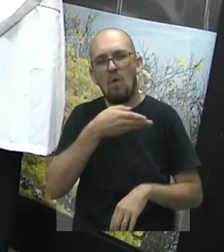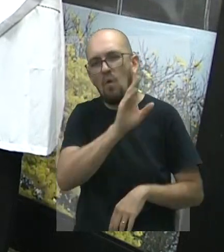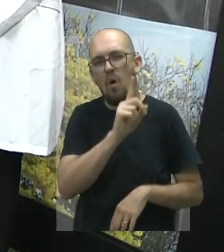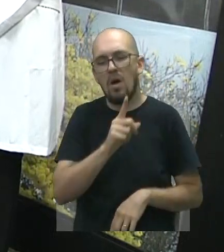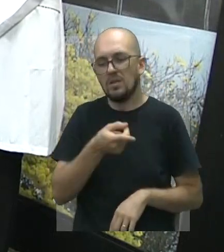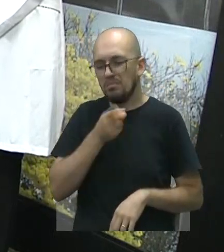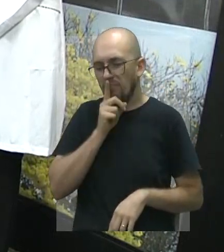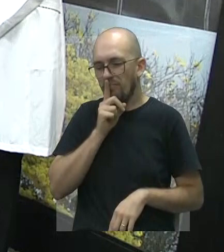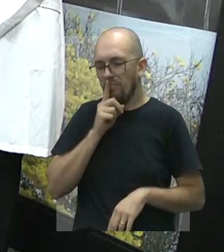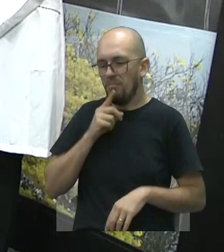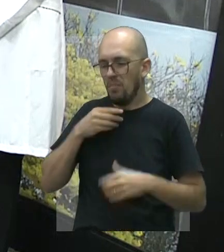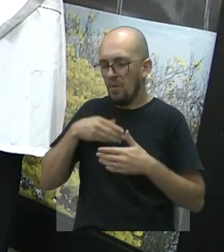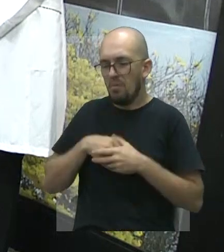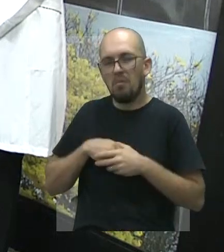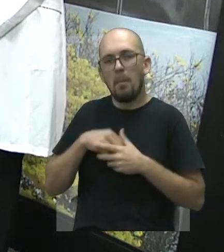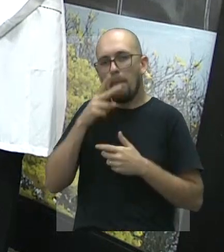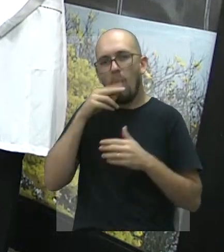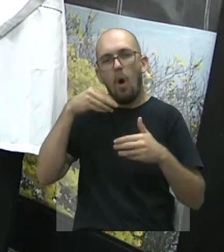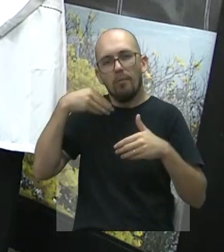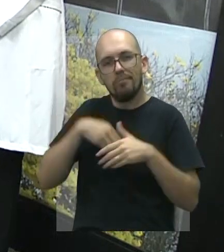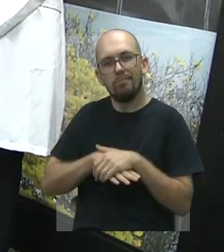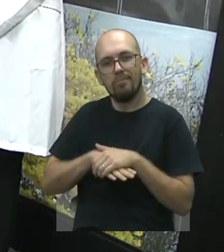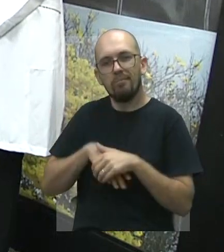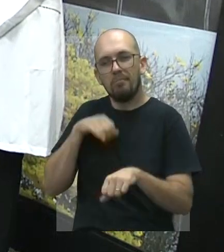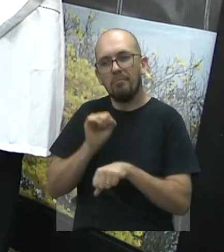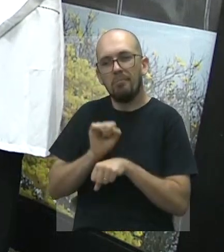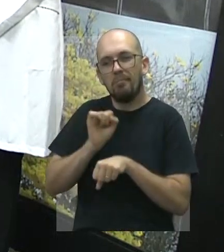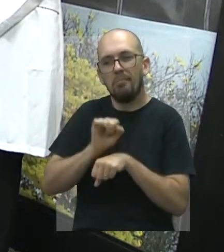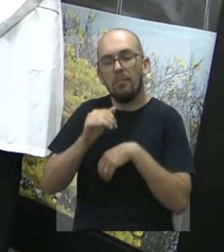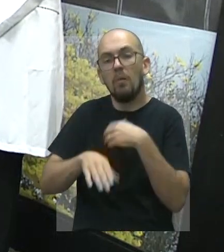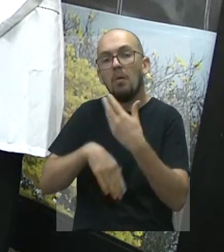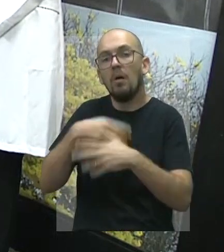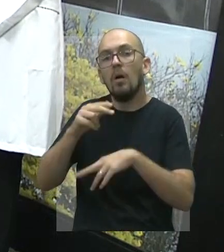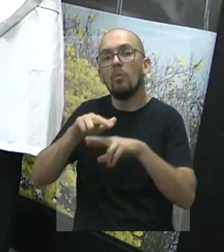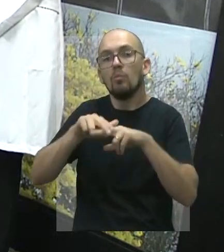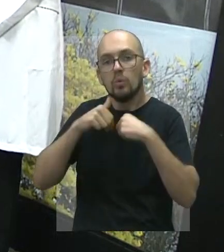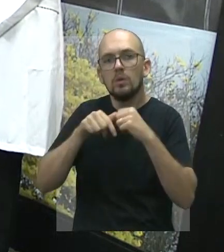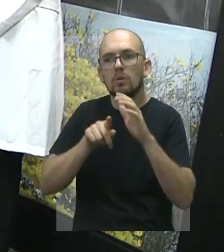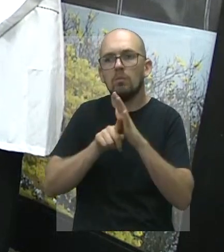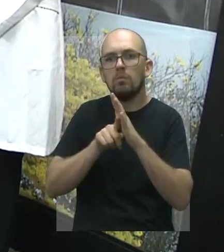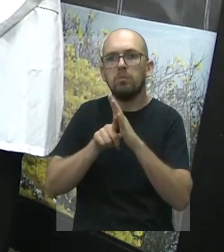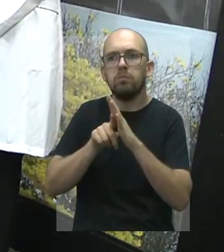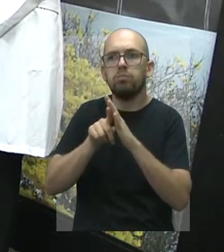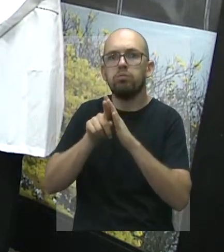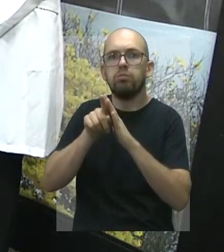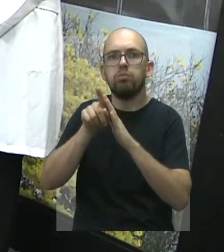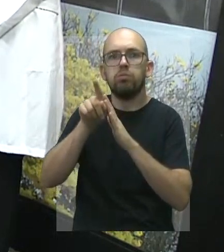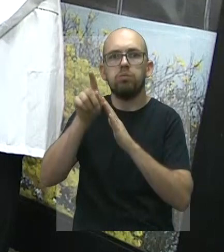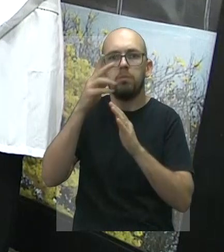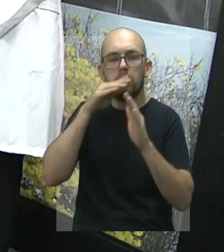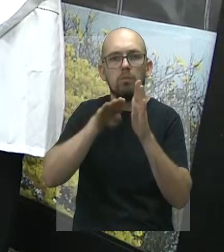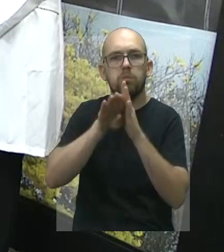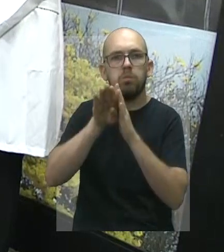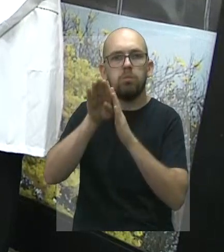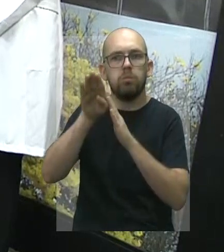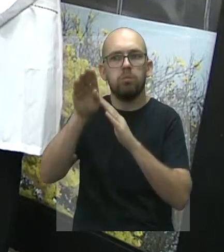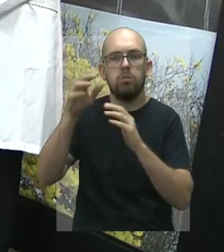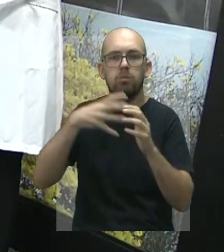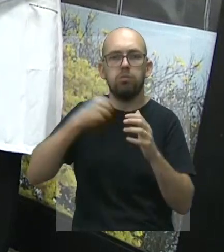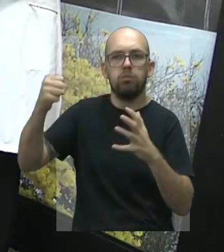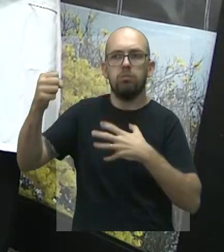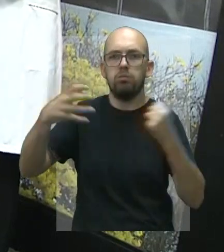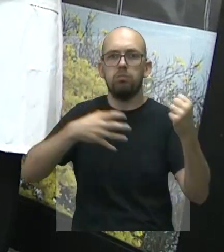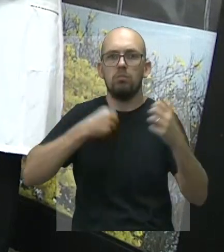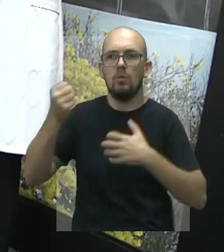guardando demais e por conta disso a gente tem aí as estatísticas elevadas em relação ao suicídio.